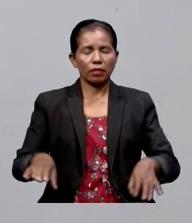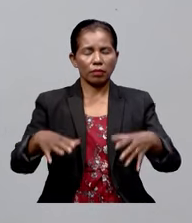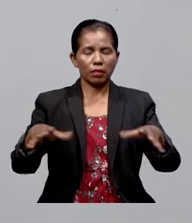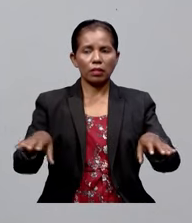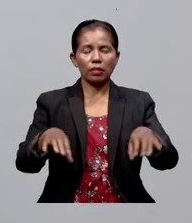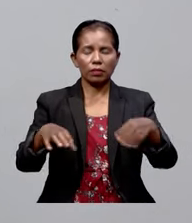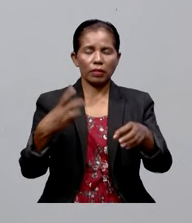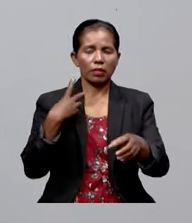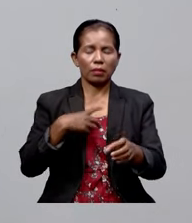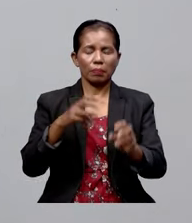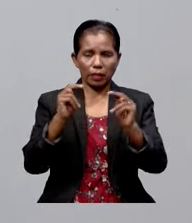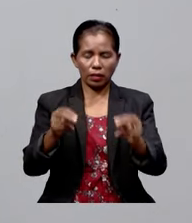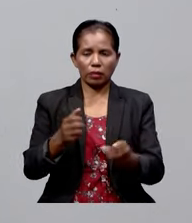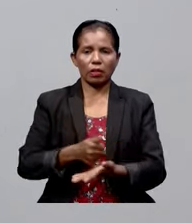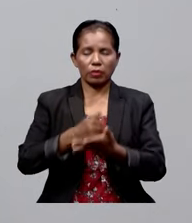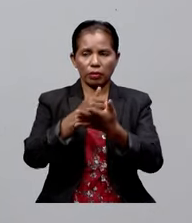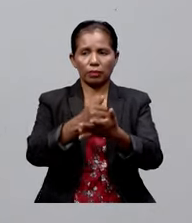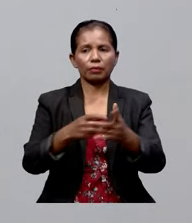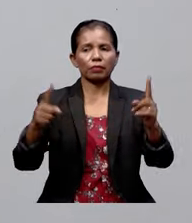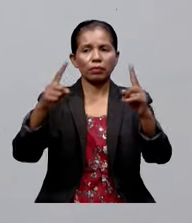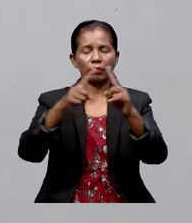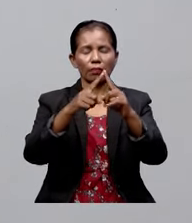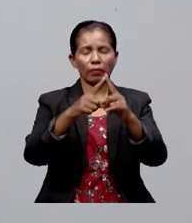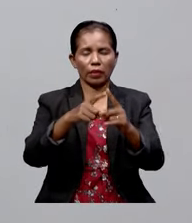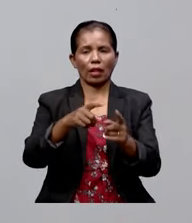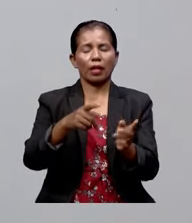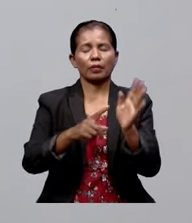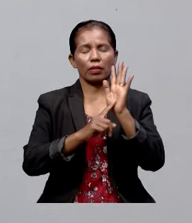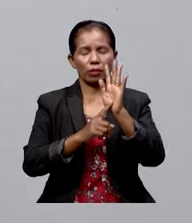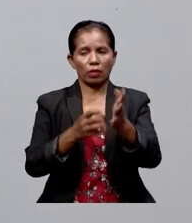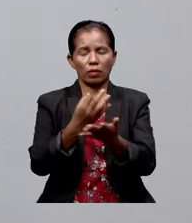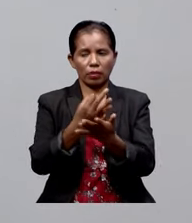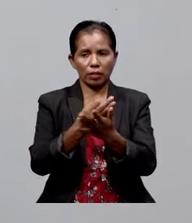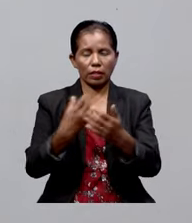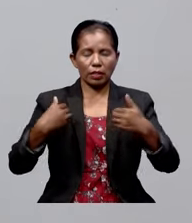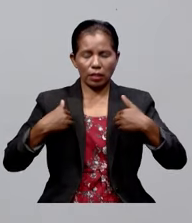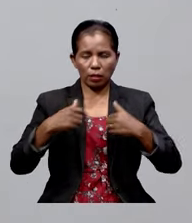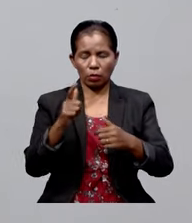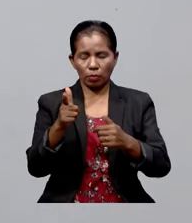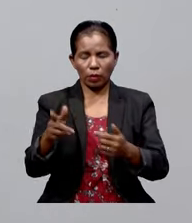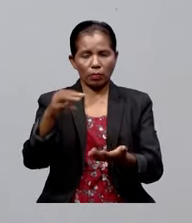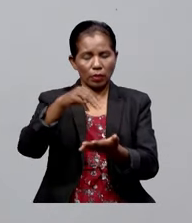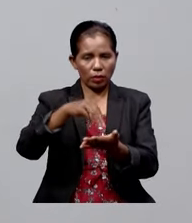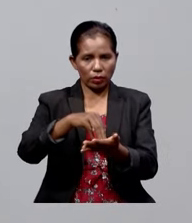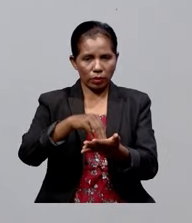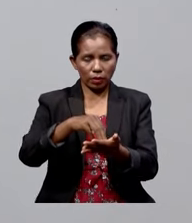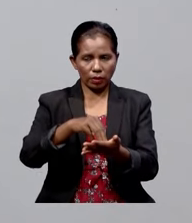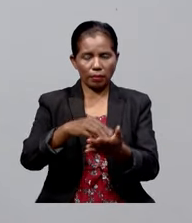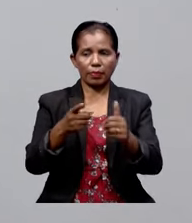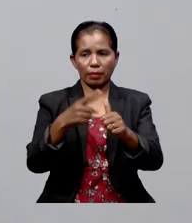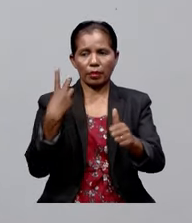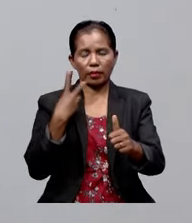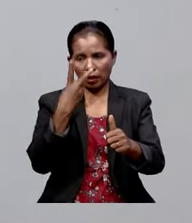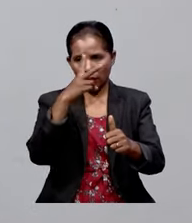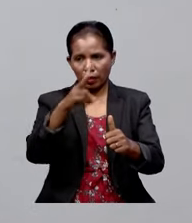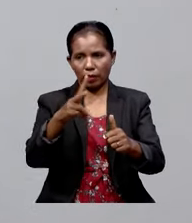bem que precisa de reforça. Vai a transferência pública, e tem até 20 milhões e tal. Primeiro, itareba ia